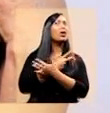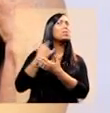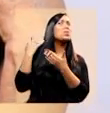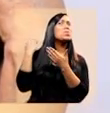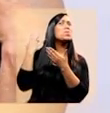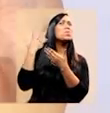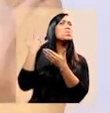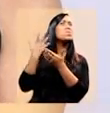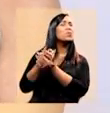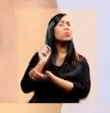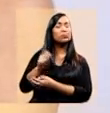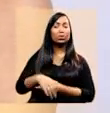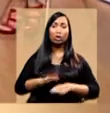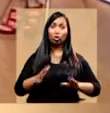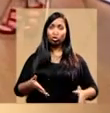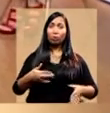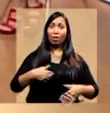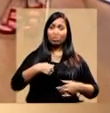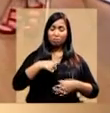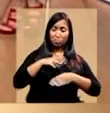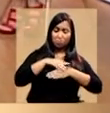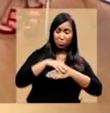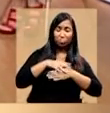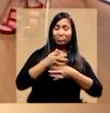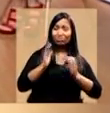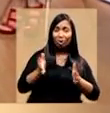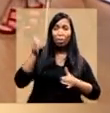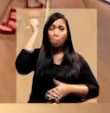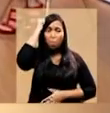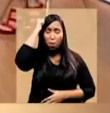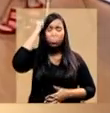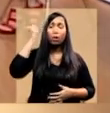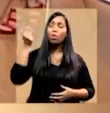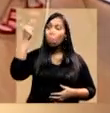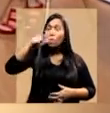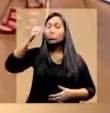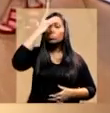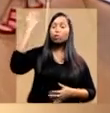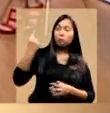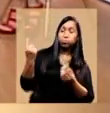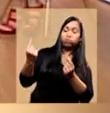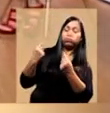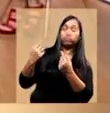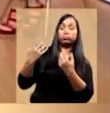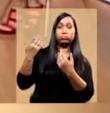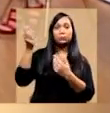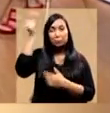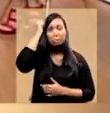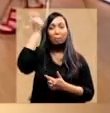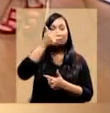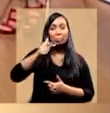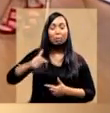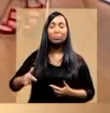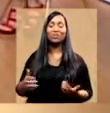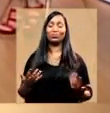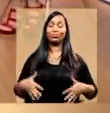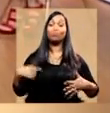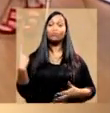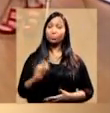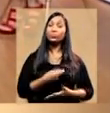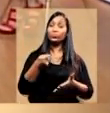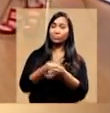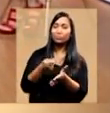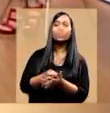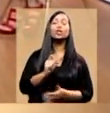Já estou fragilizada, eu já estou com culpa, e aí vem mais um, e de novo mais uma dosinha de culpa ali. É onde nós temos